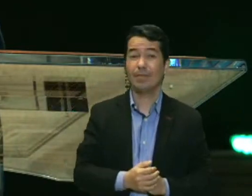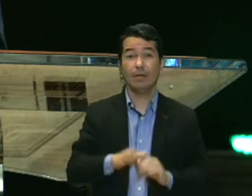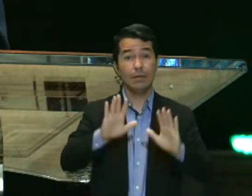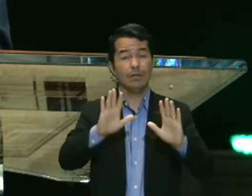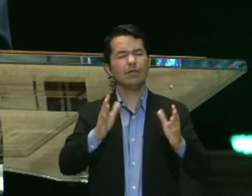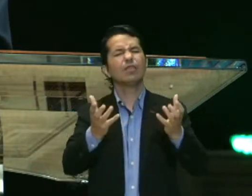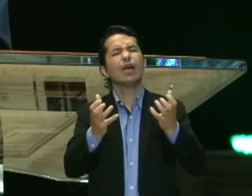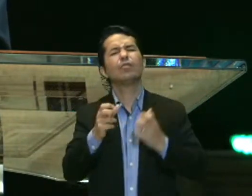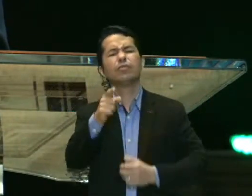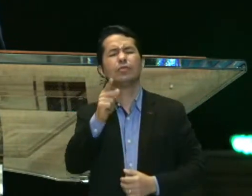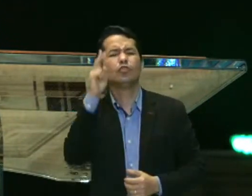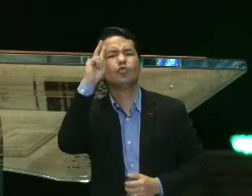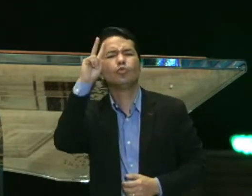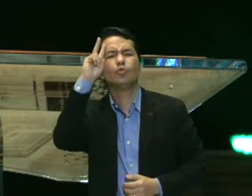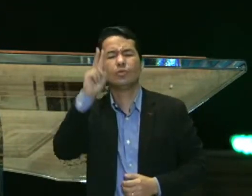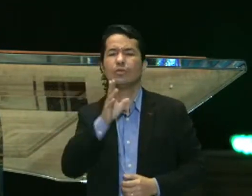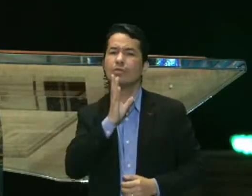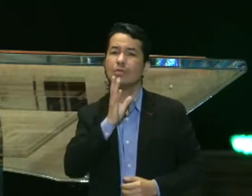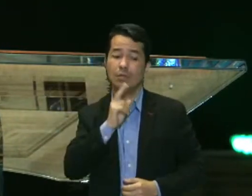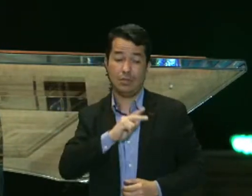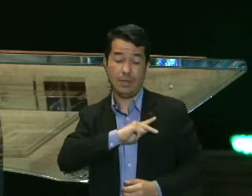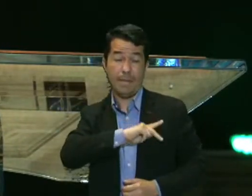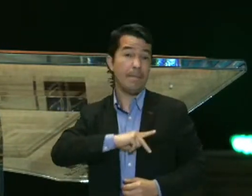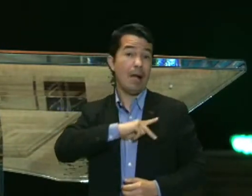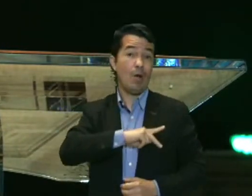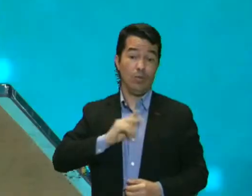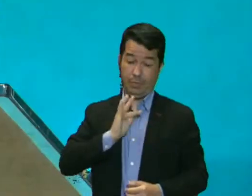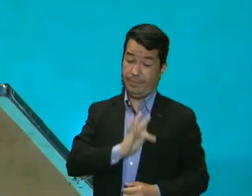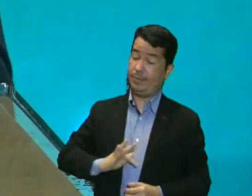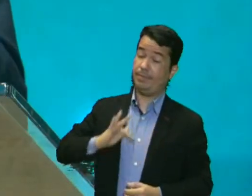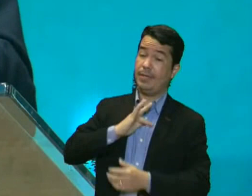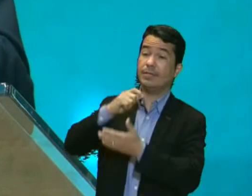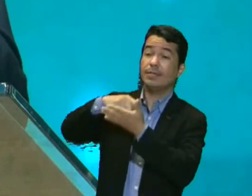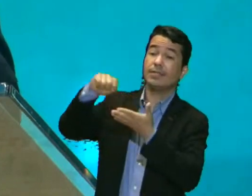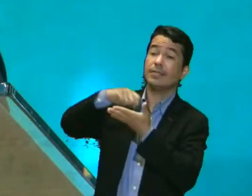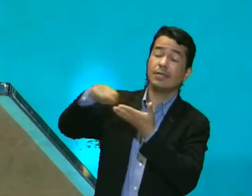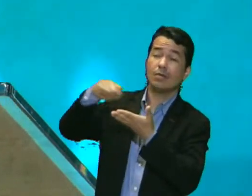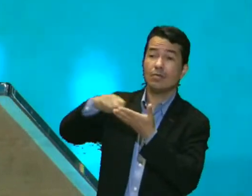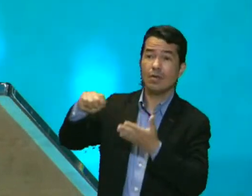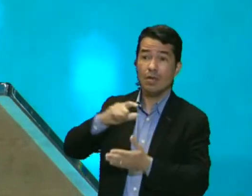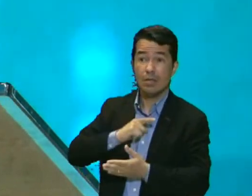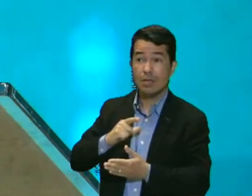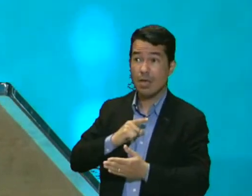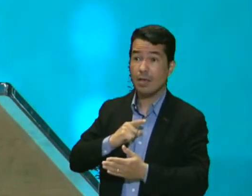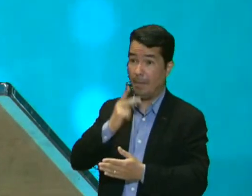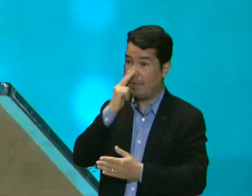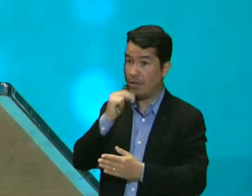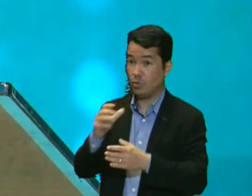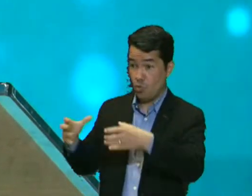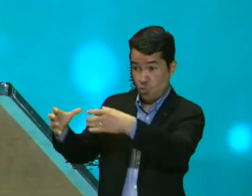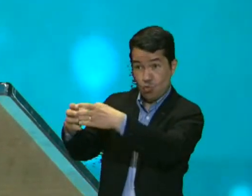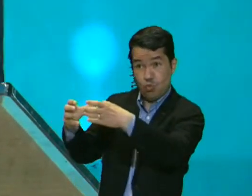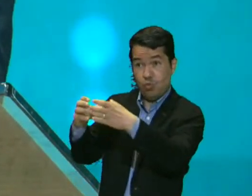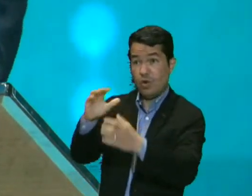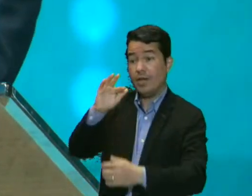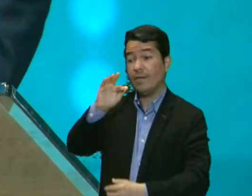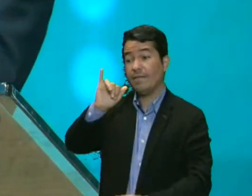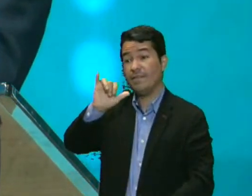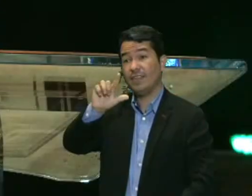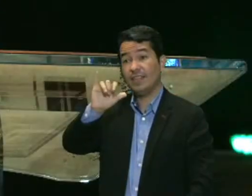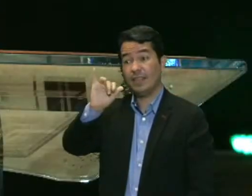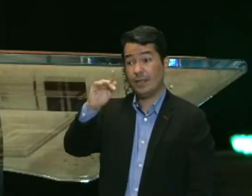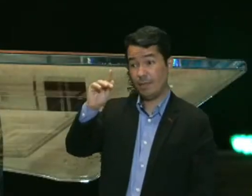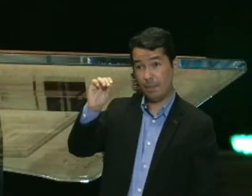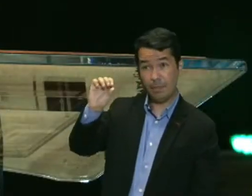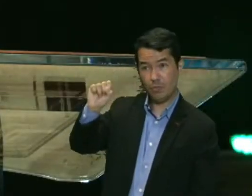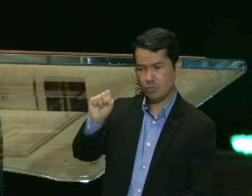apóstolo Paulo, em toda essa epístola, ele estava aconselhando a igreja em Filipos. Só que ele